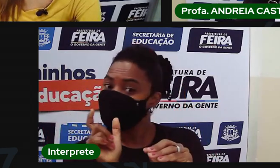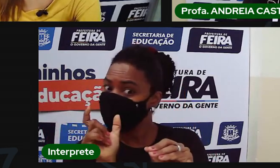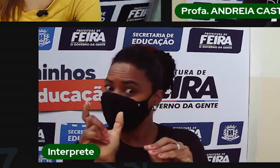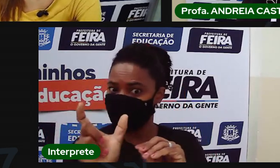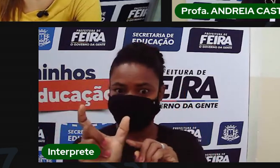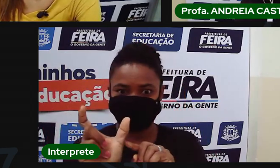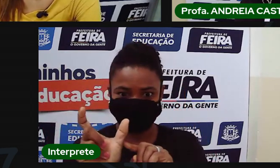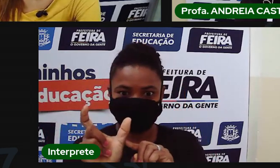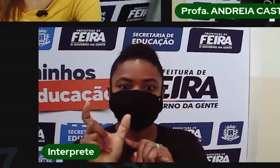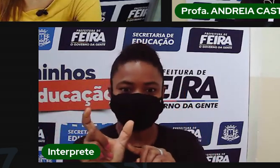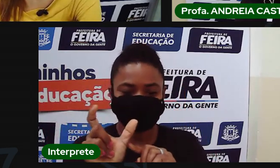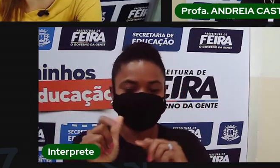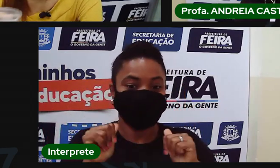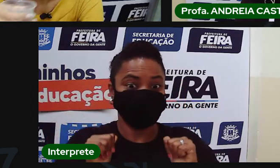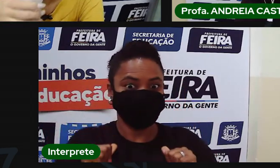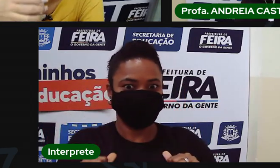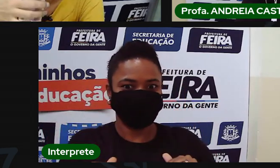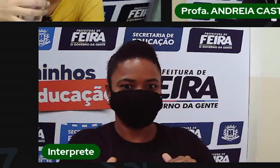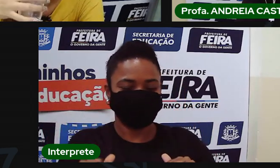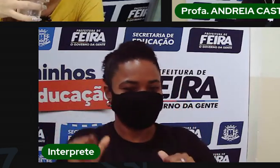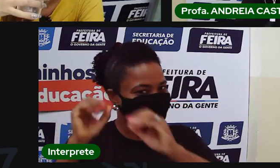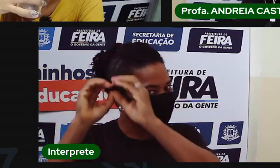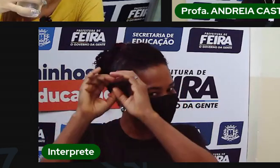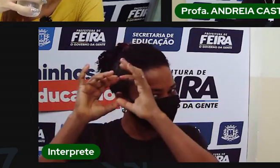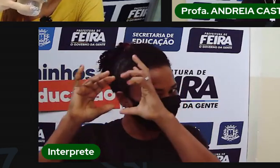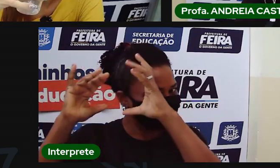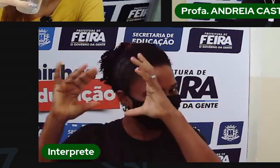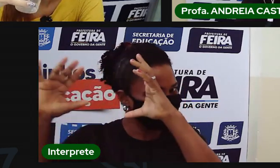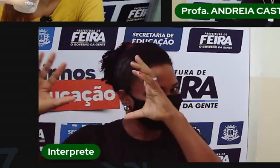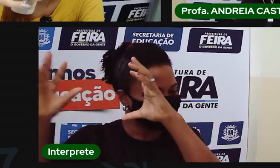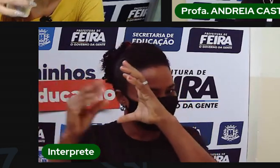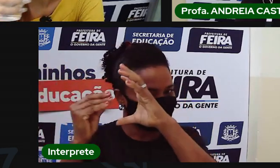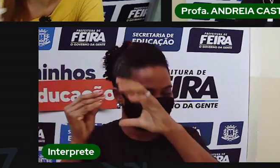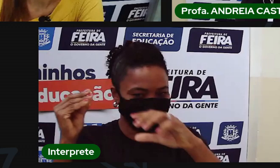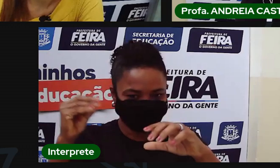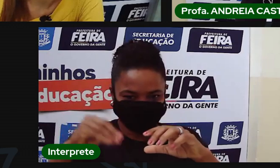acessar por esse link que o Nutec vai disponibilizar, pode estar clicando